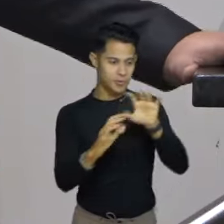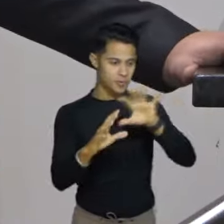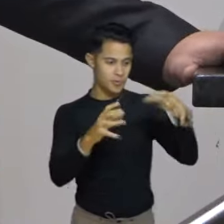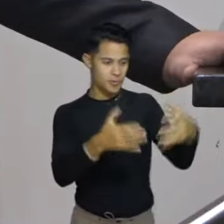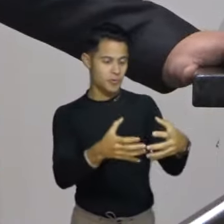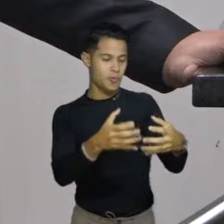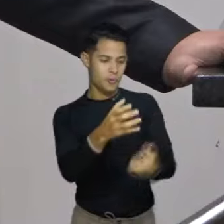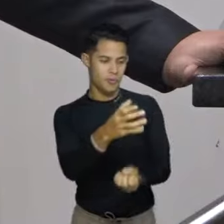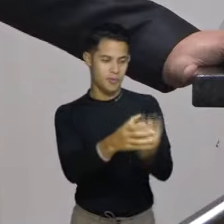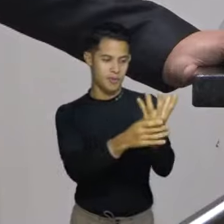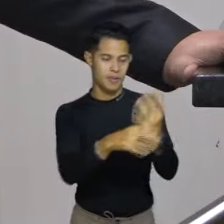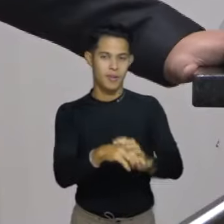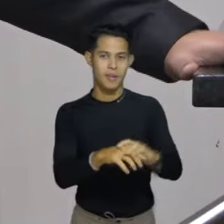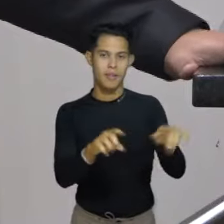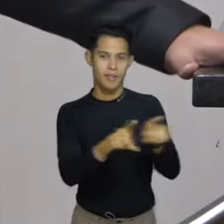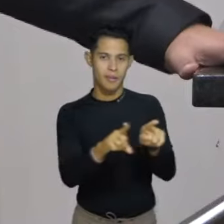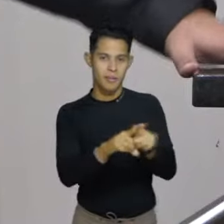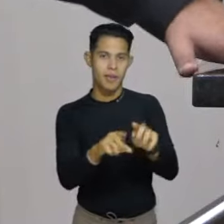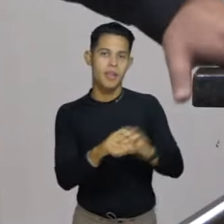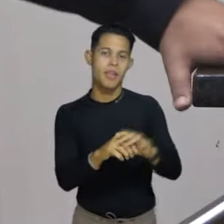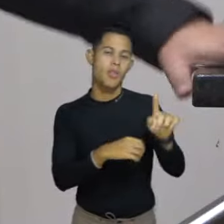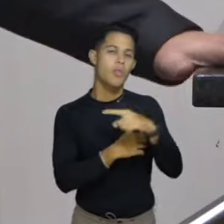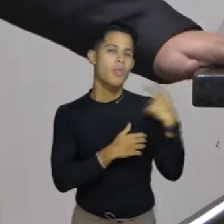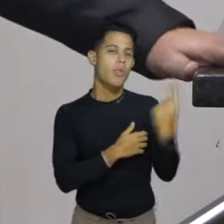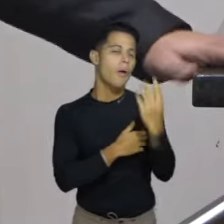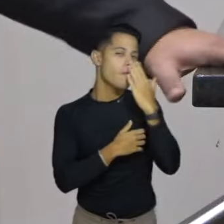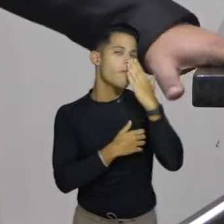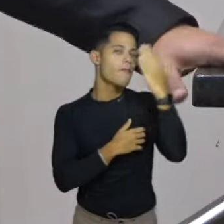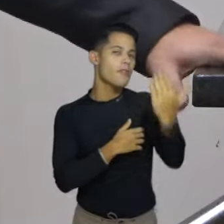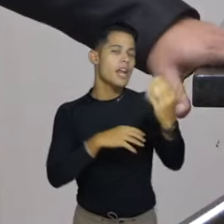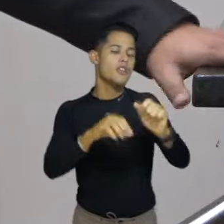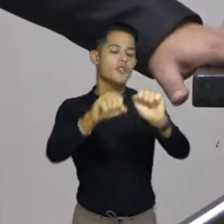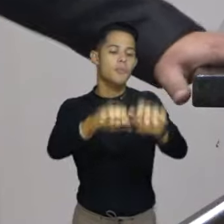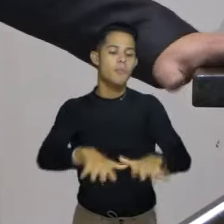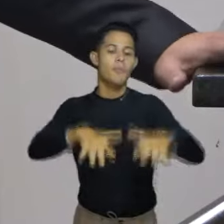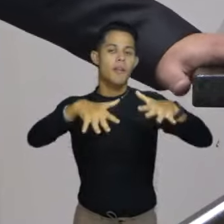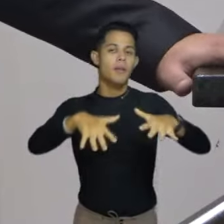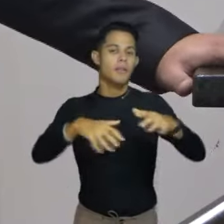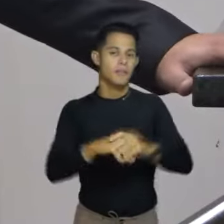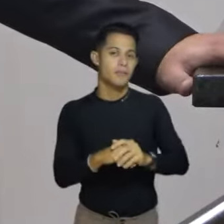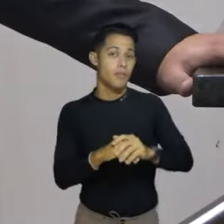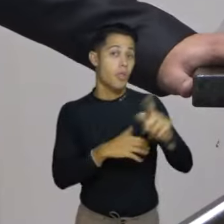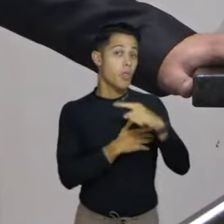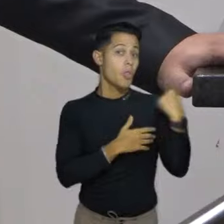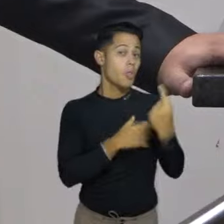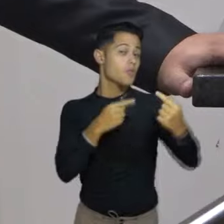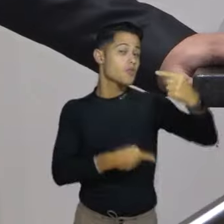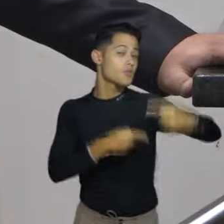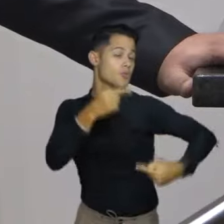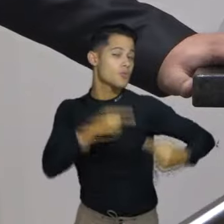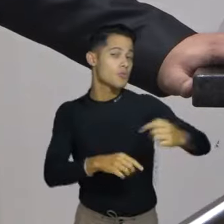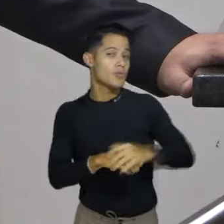um grupo Vamos fazer uma uma frente parlamentar vamos discutir